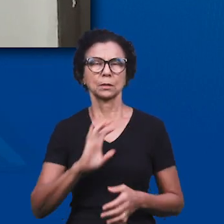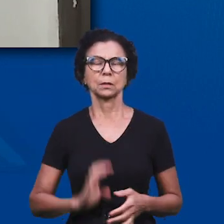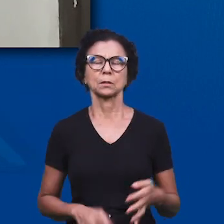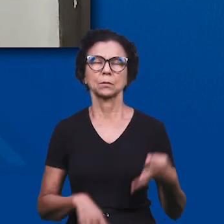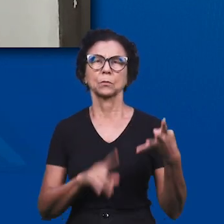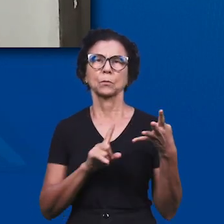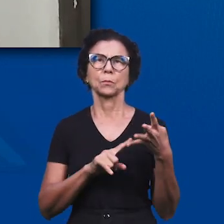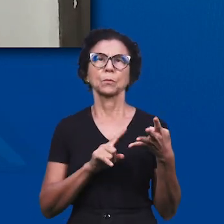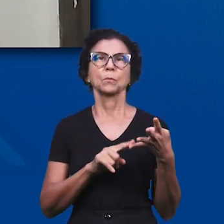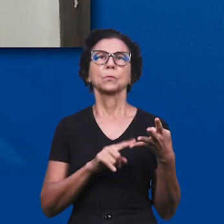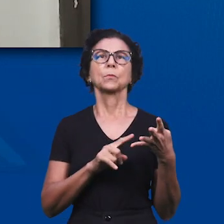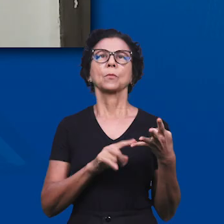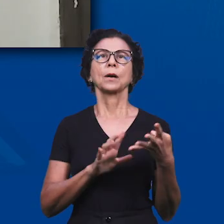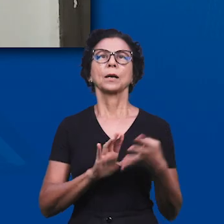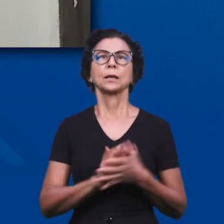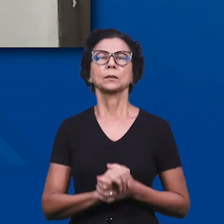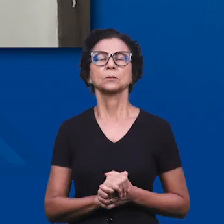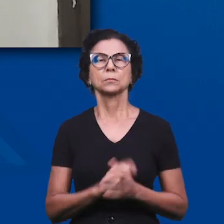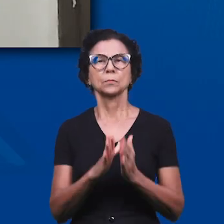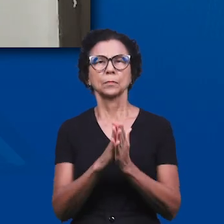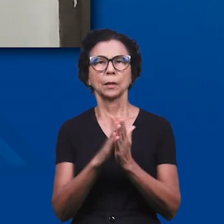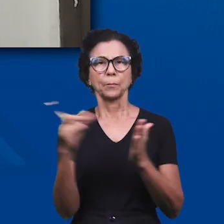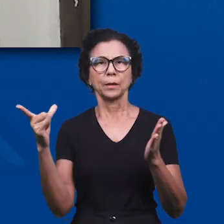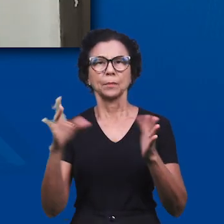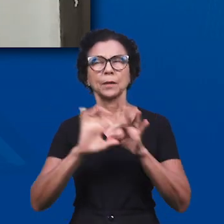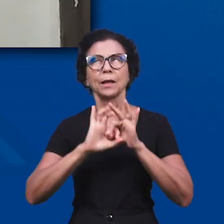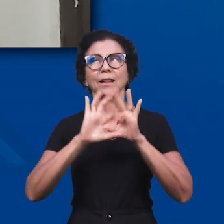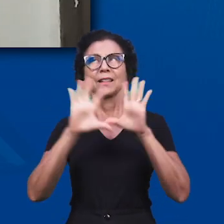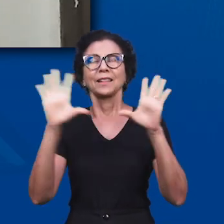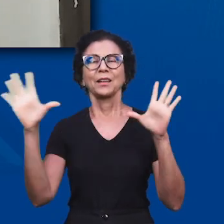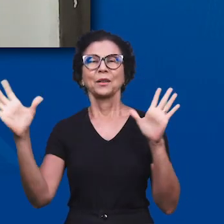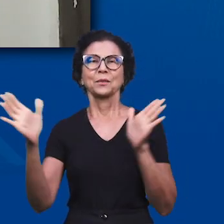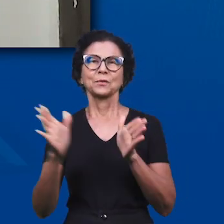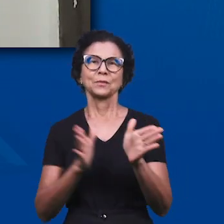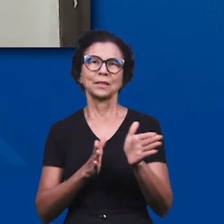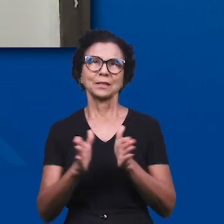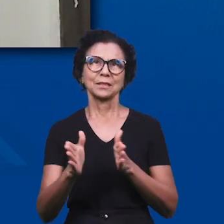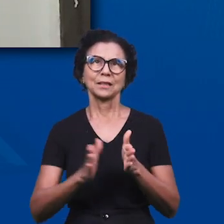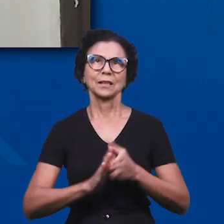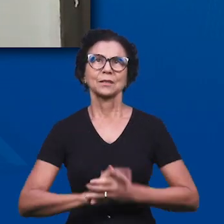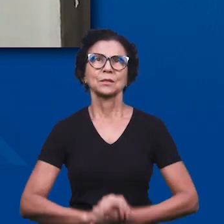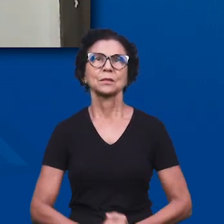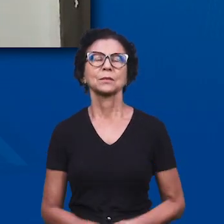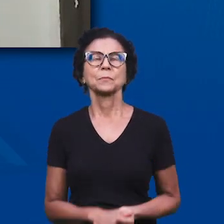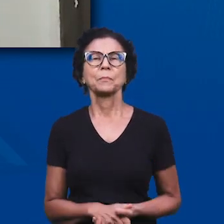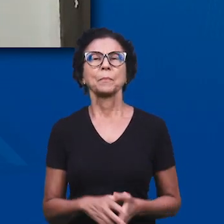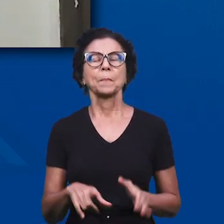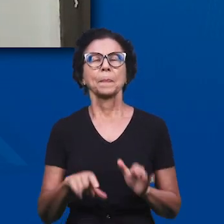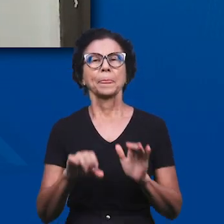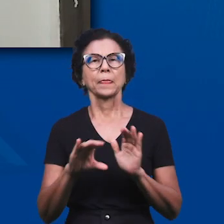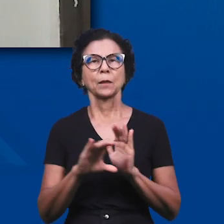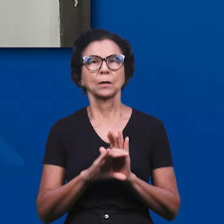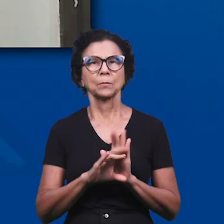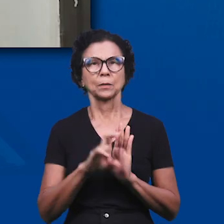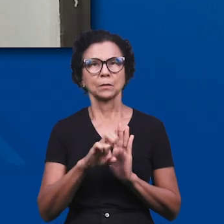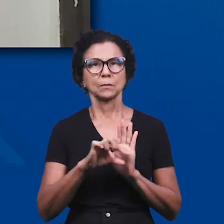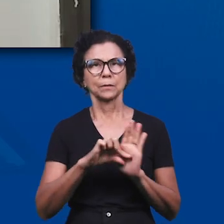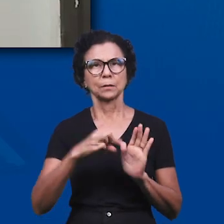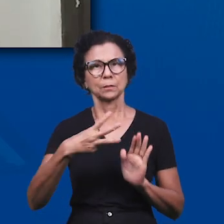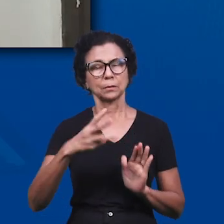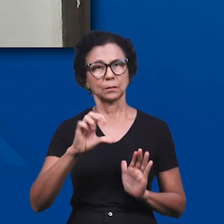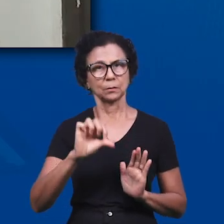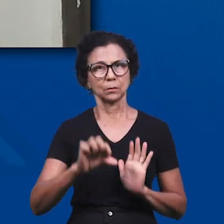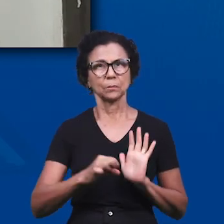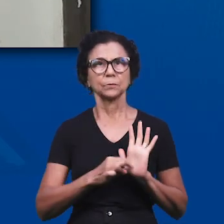Escrituras. E o texto está lá no Evangelho de João, capítulo 5, verso 39, que diz: examinai